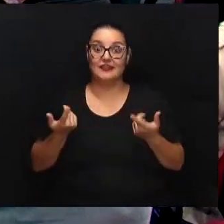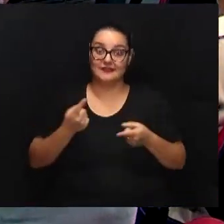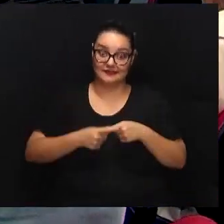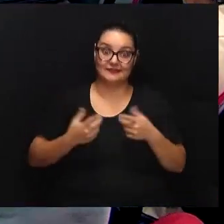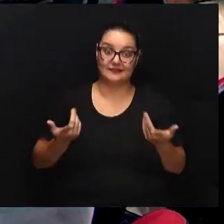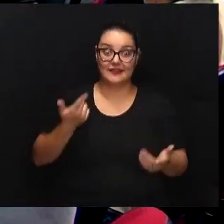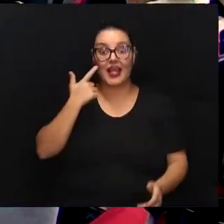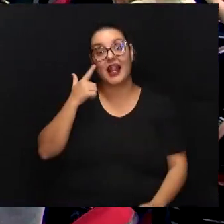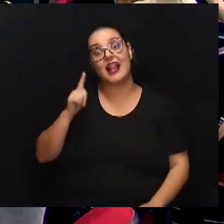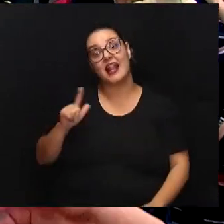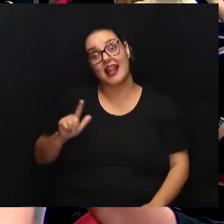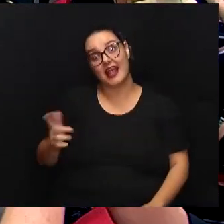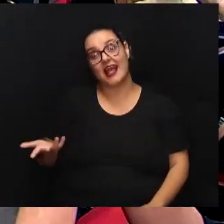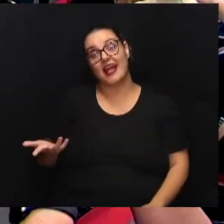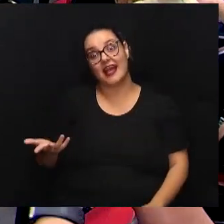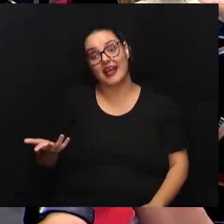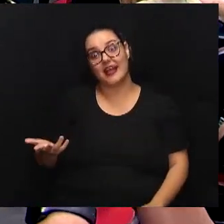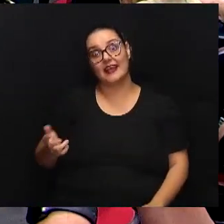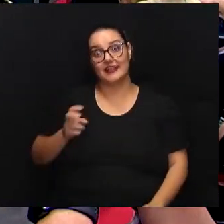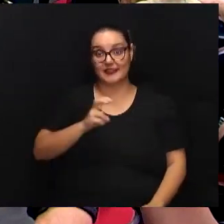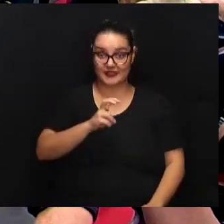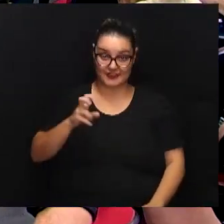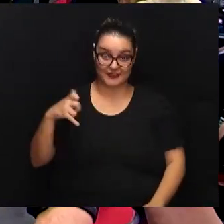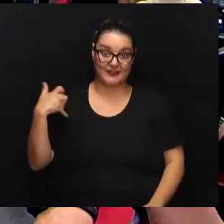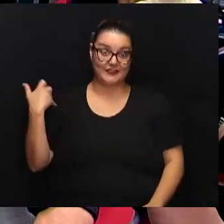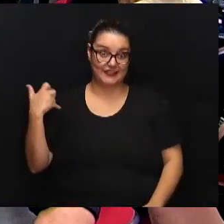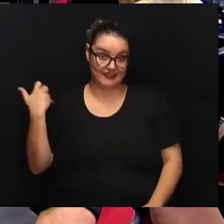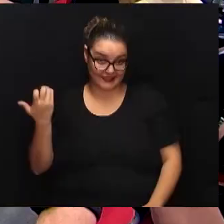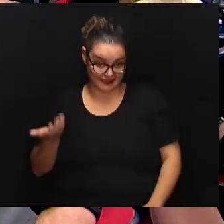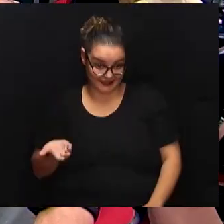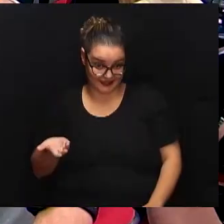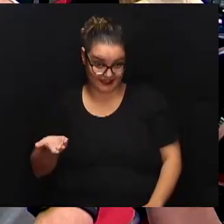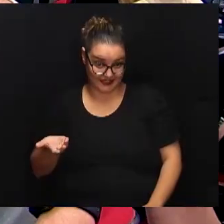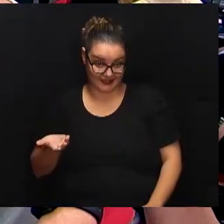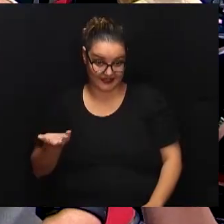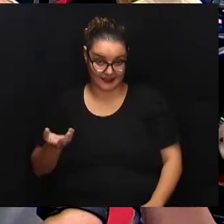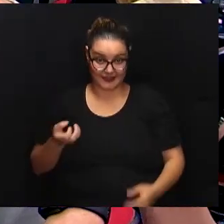anos de idade. Estou bem.